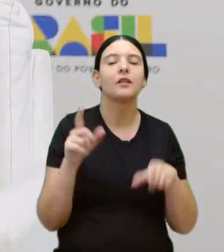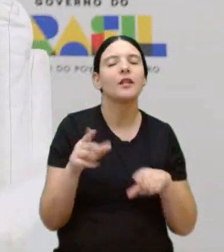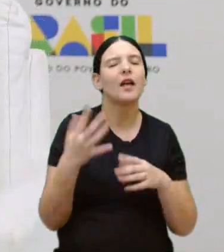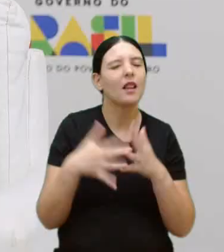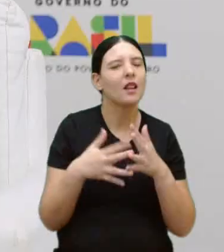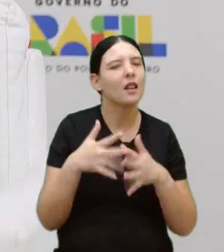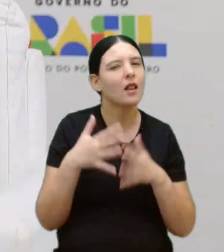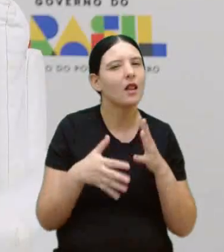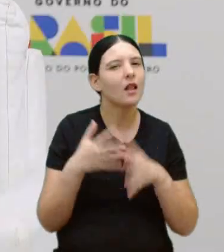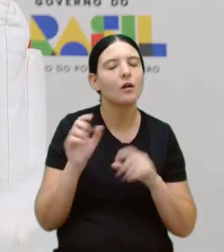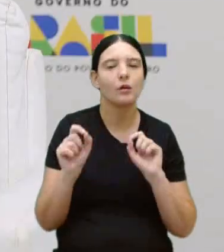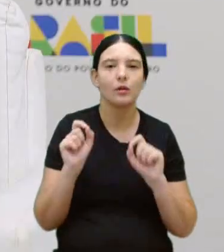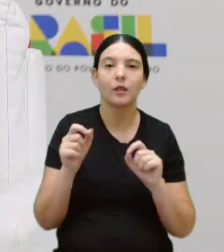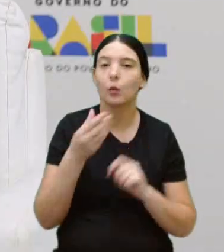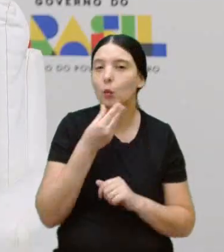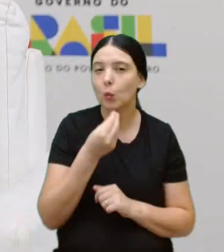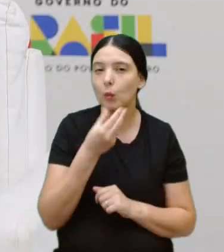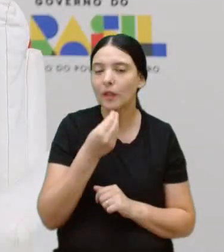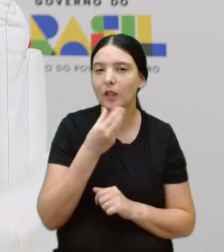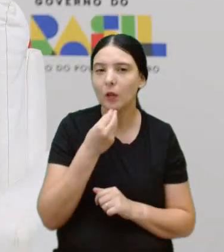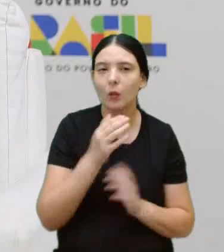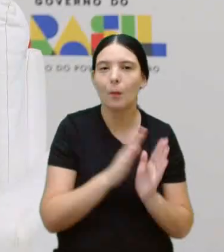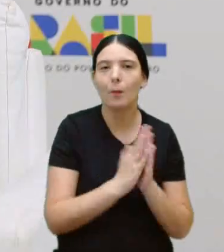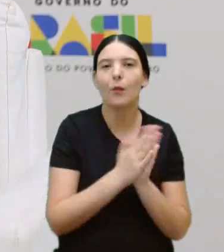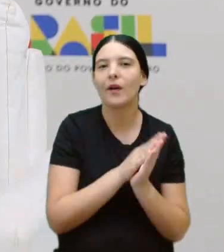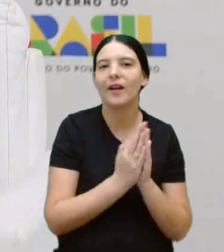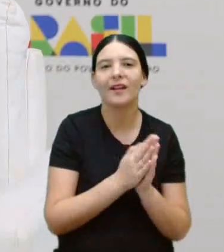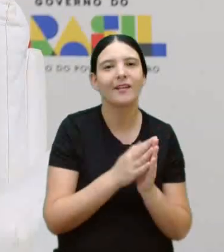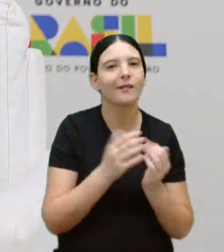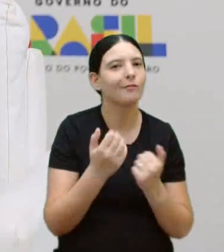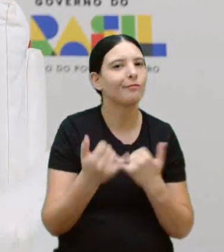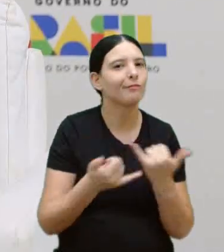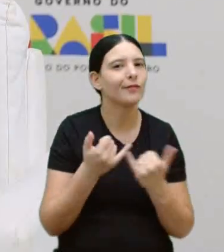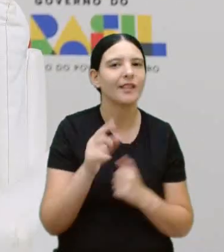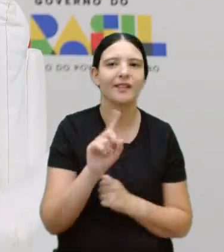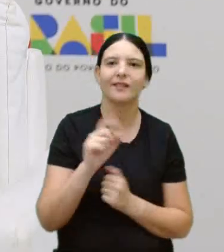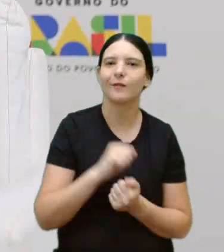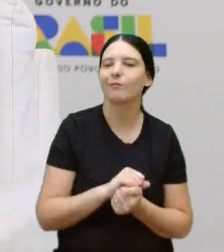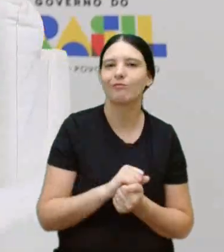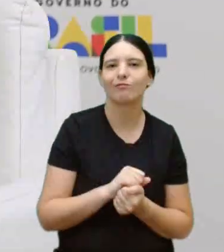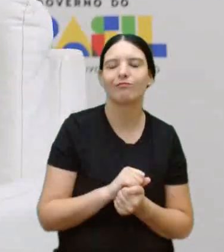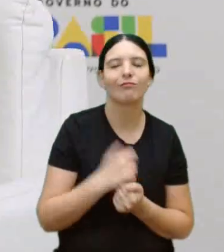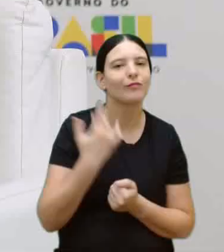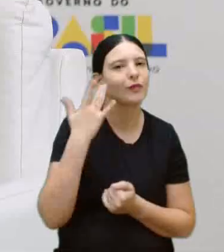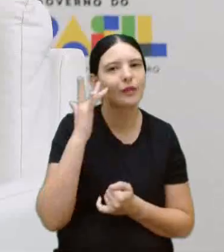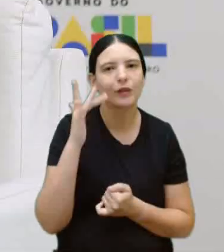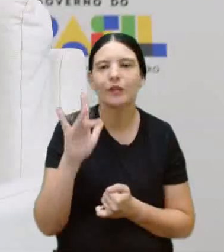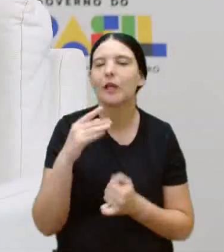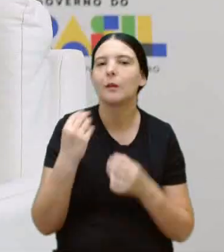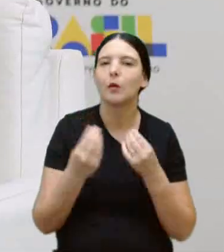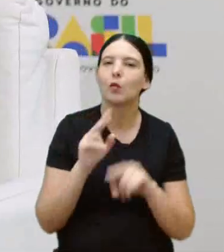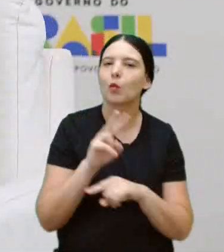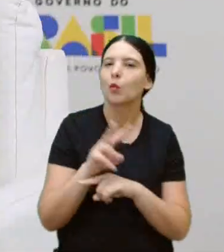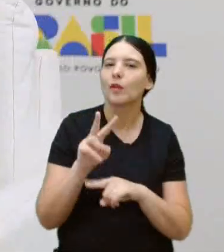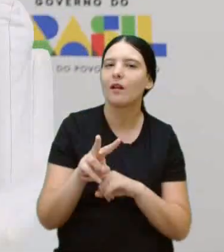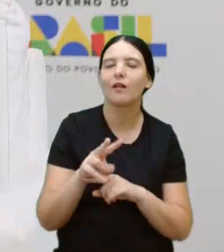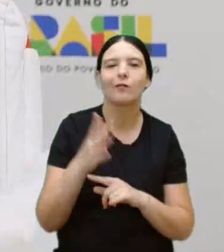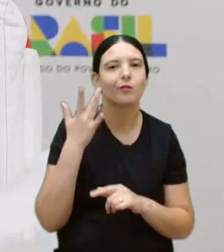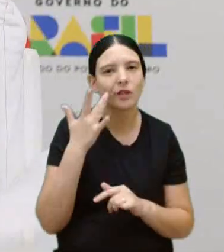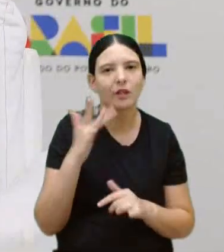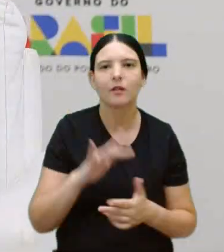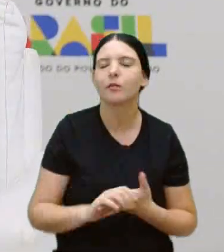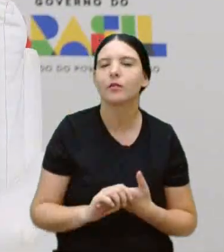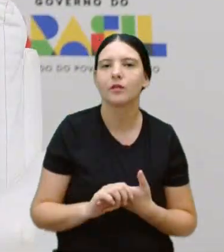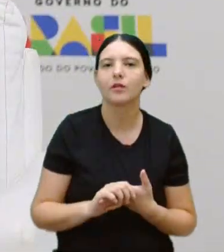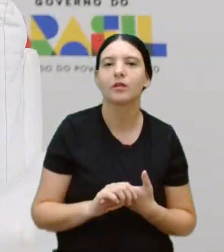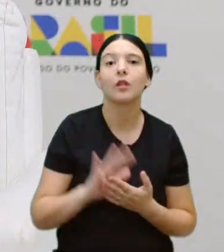que os meninos não brincam de boneca. Não aprendem a lidar com cuidado. Na questão da